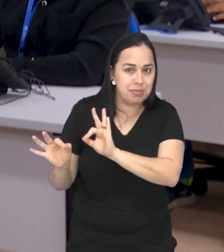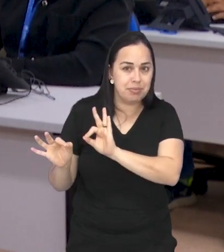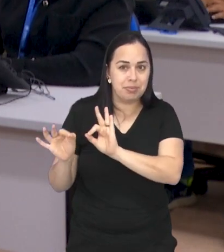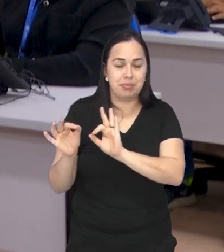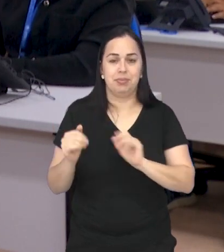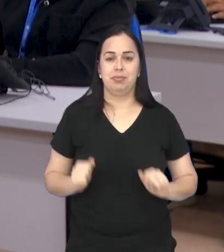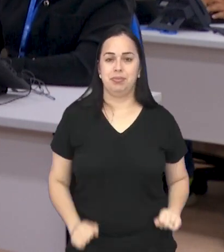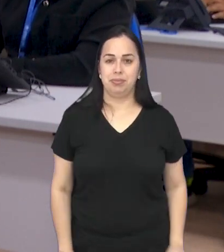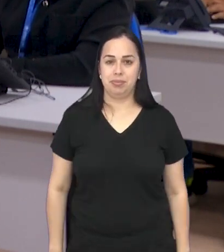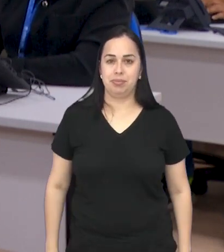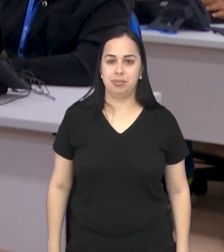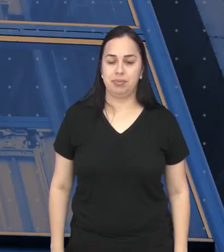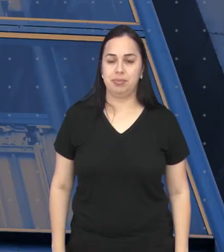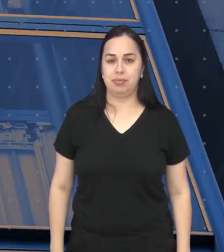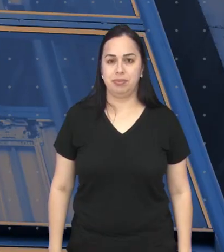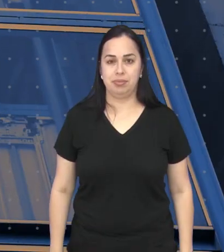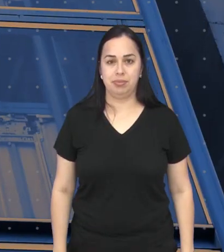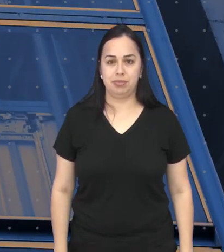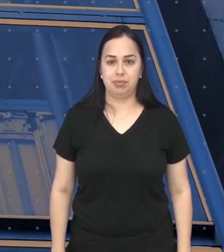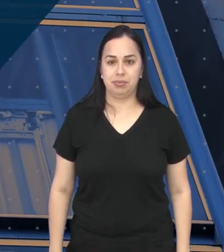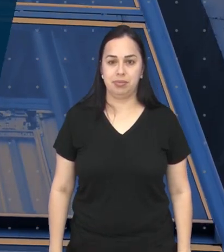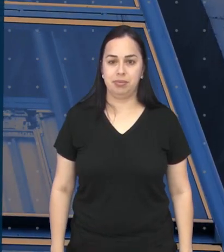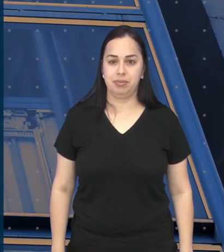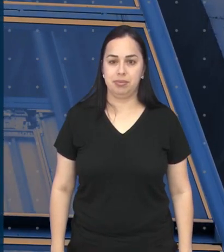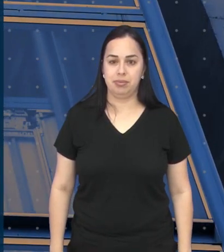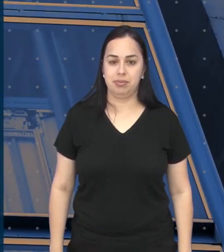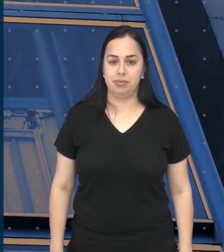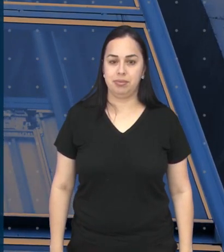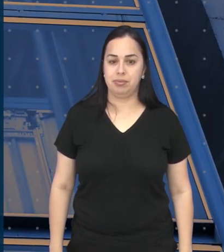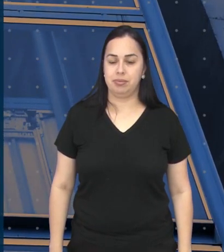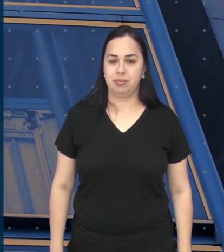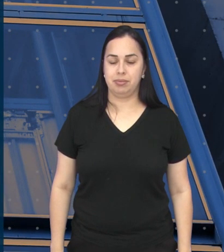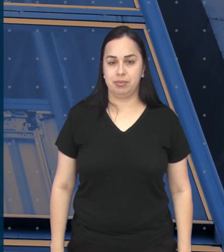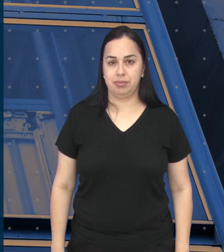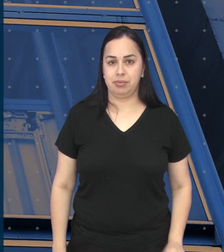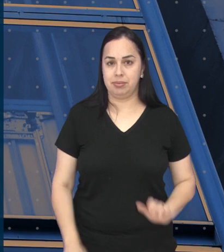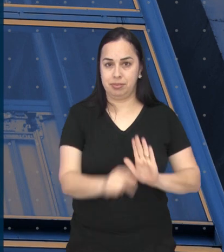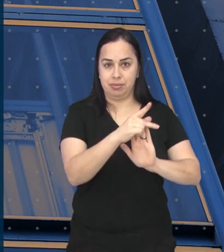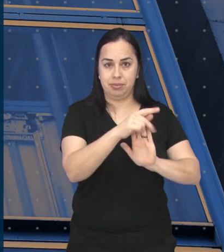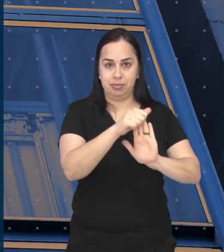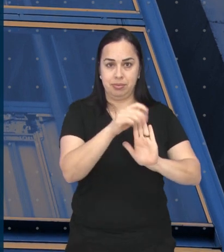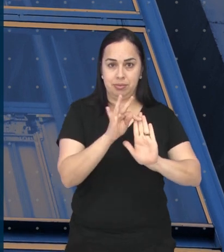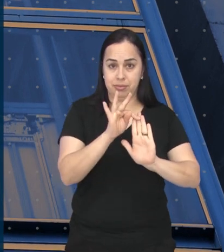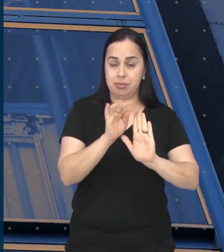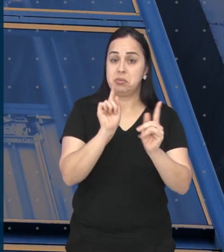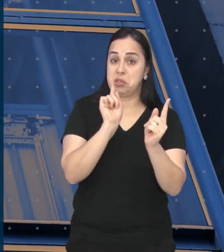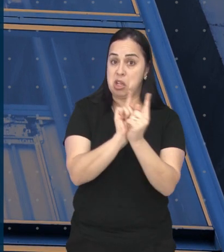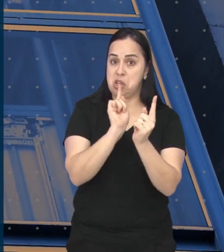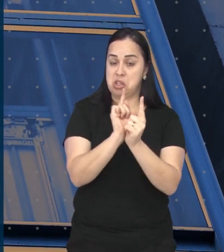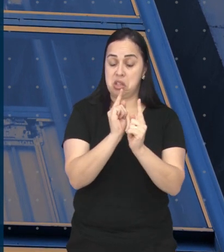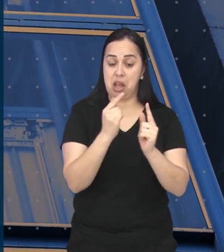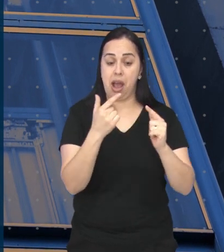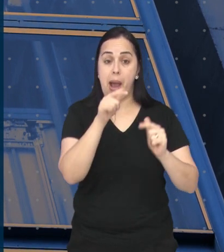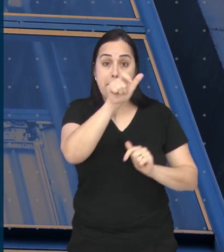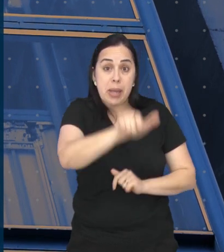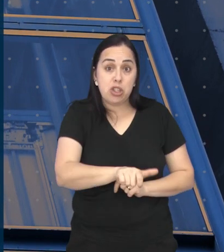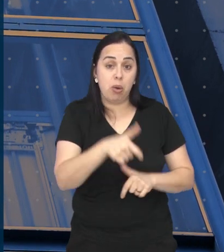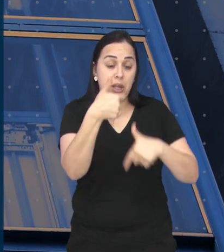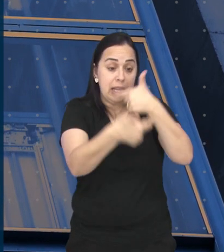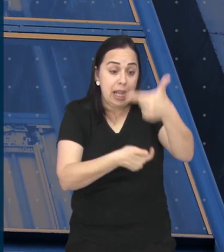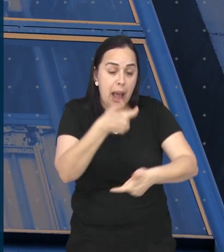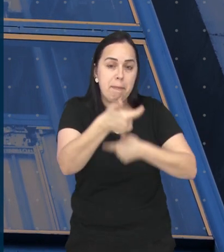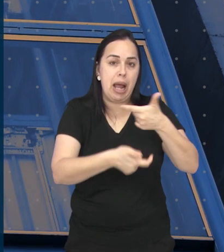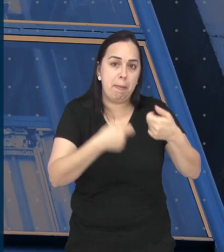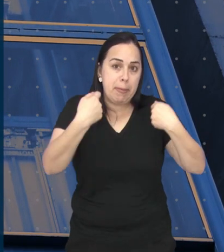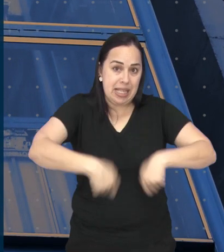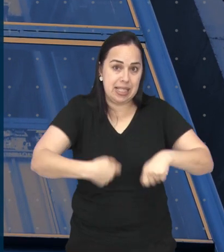conferir a agenda de serviços. O PAT, Posto de Atendimento ao Trabalhador de